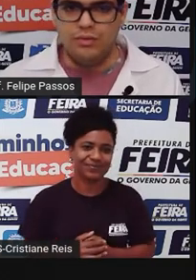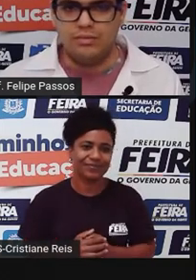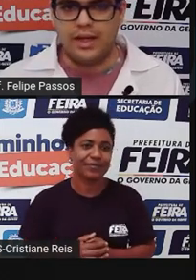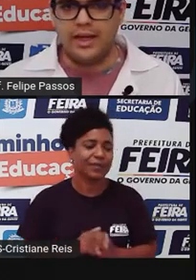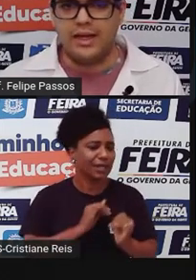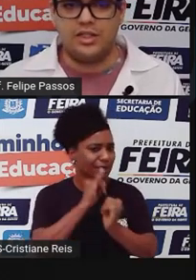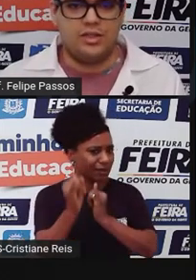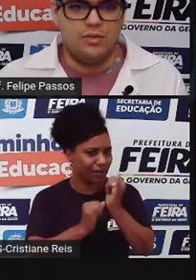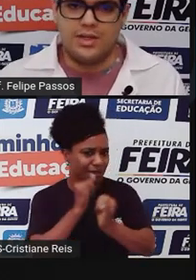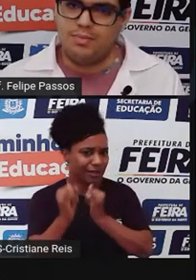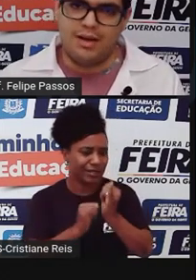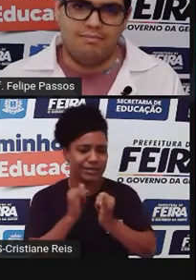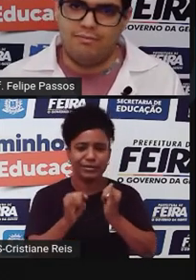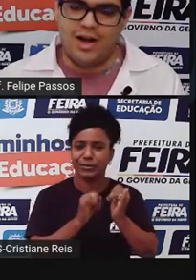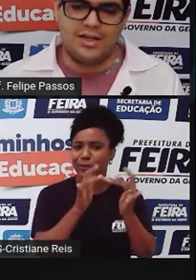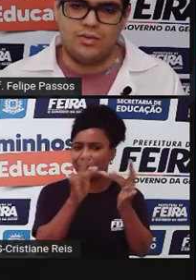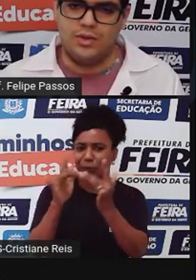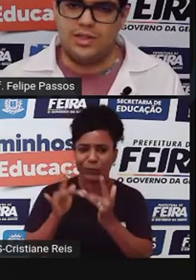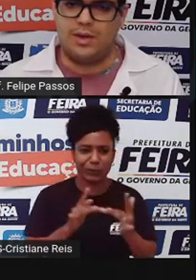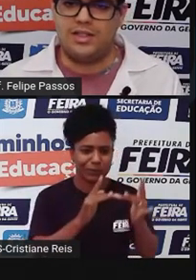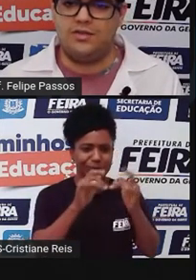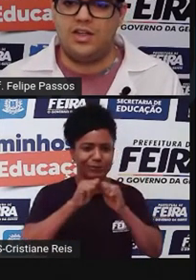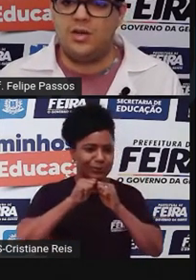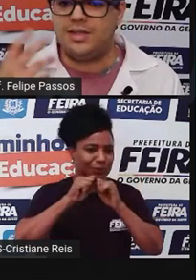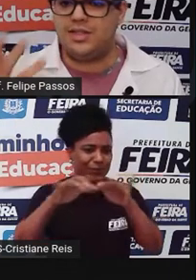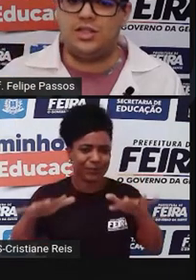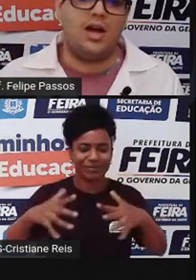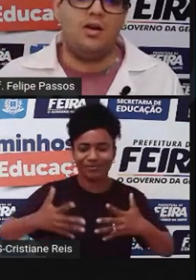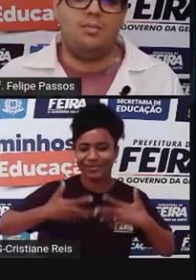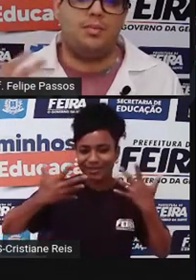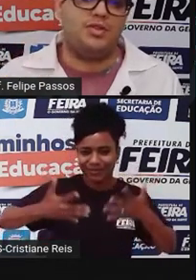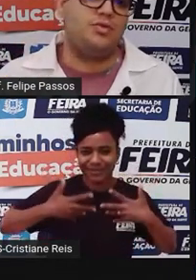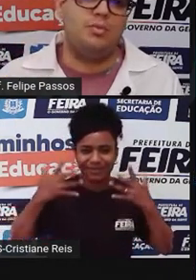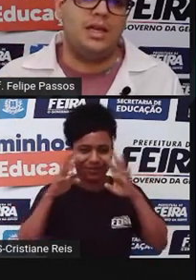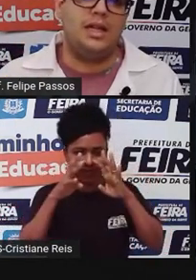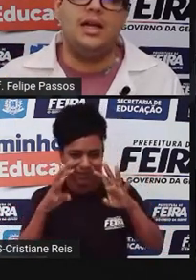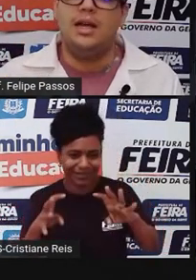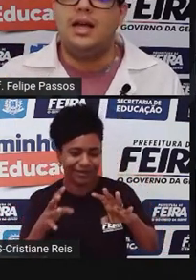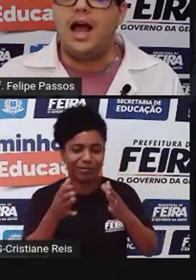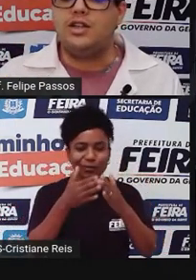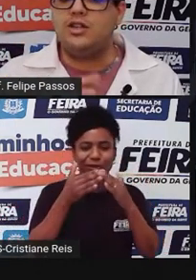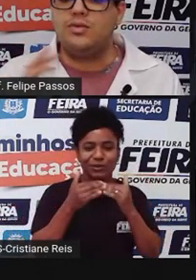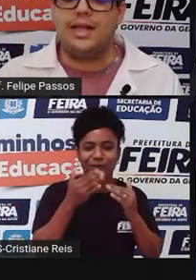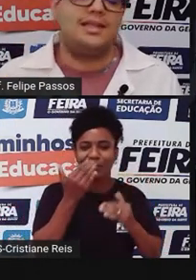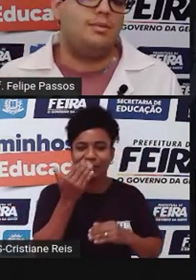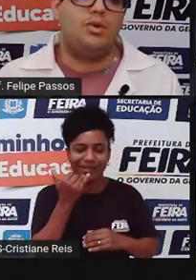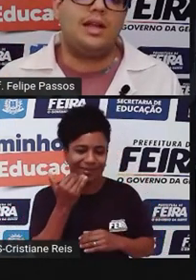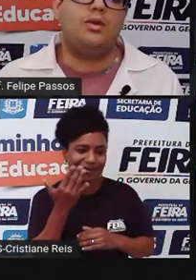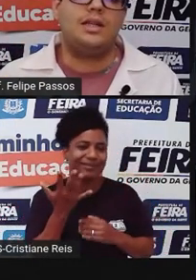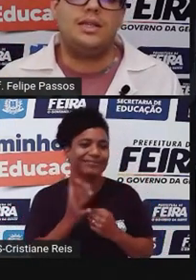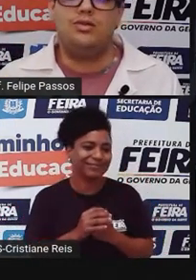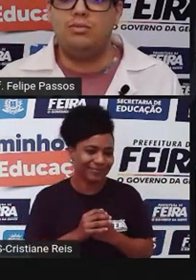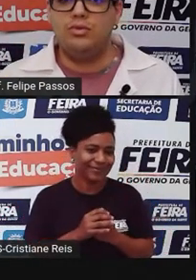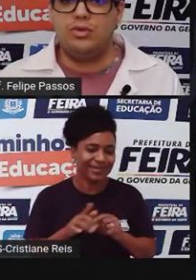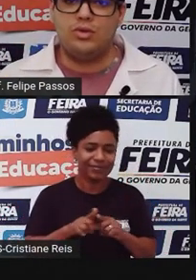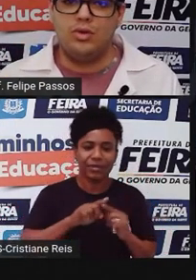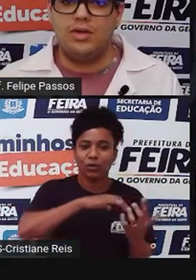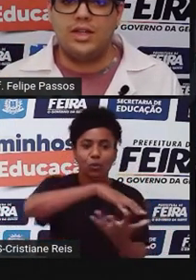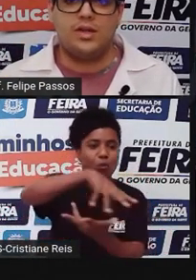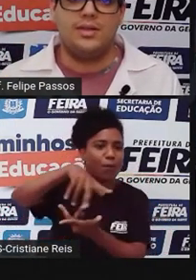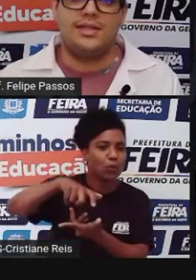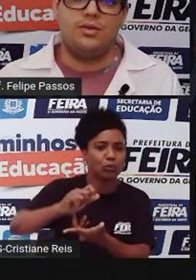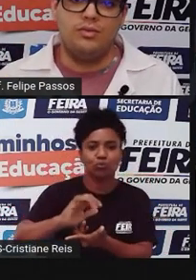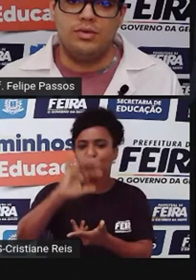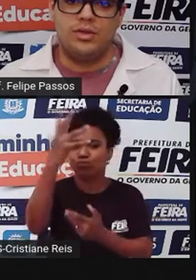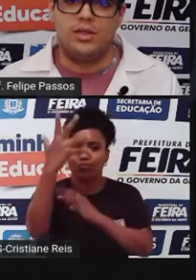internet está em tudo né a gente usa para várias coisas para se divertir para assistir ao a comida a gente consegue saber o que tá acontecendo no mundo